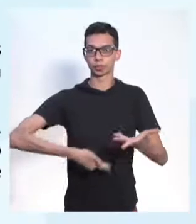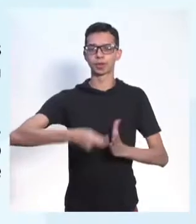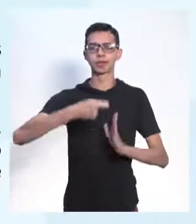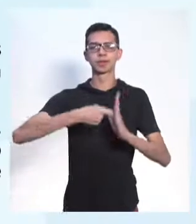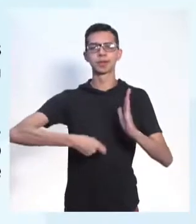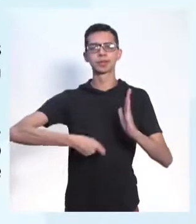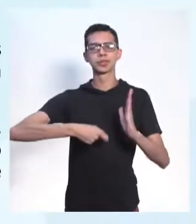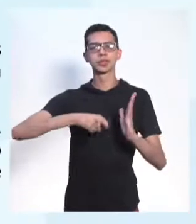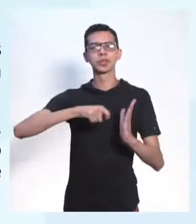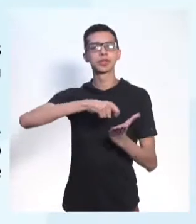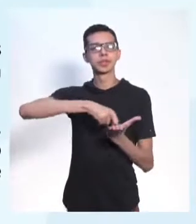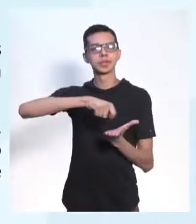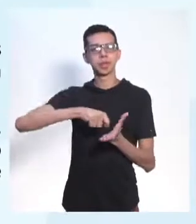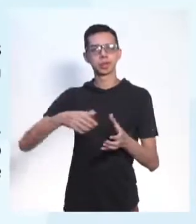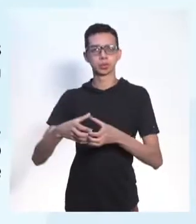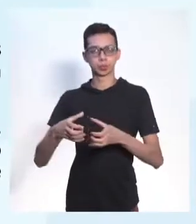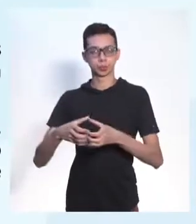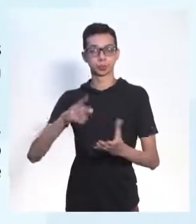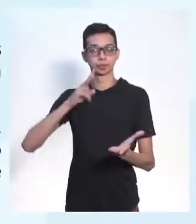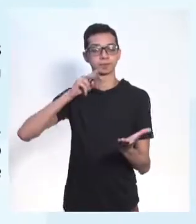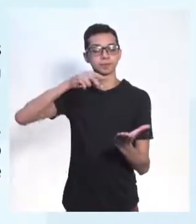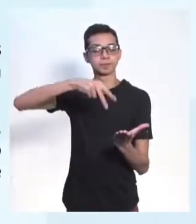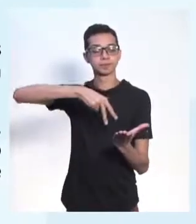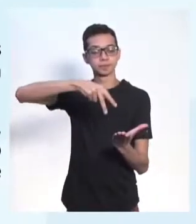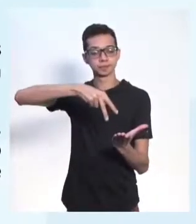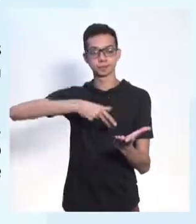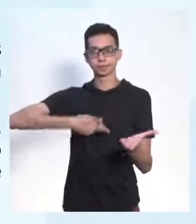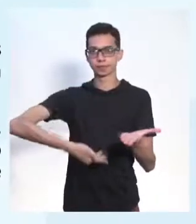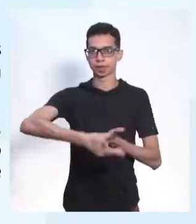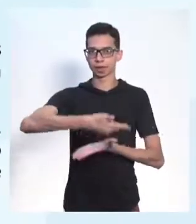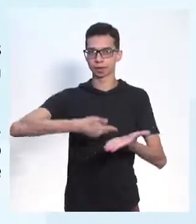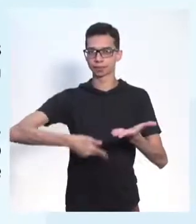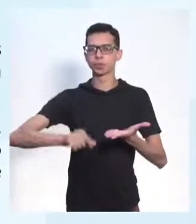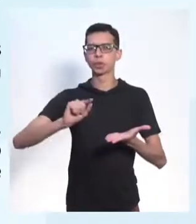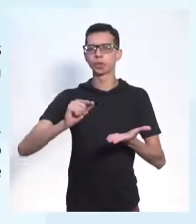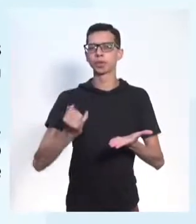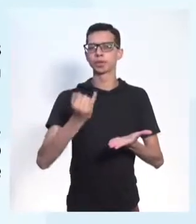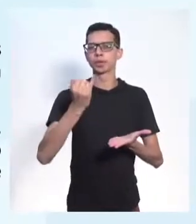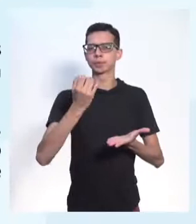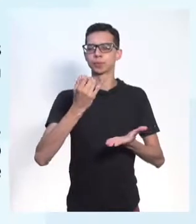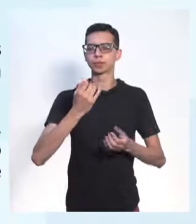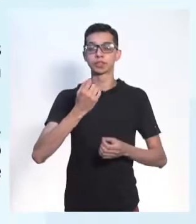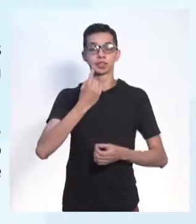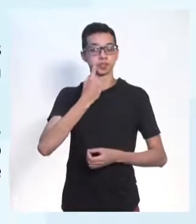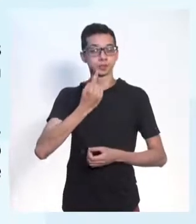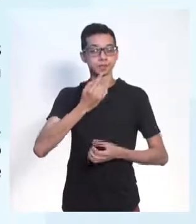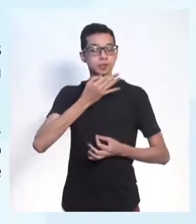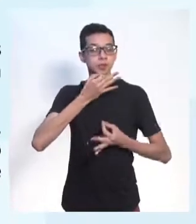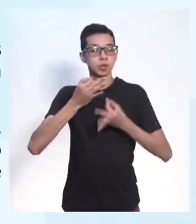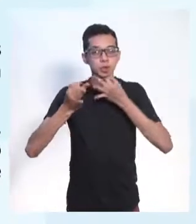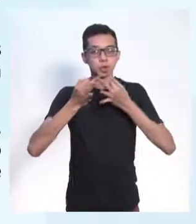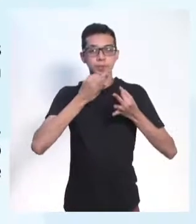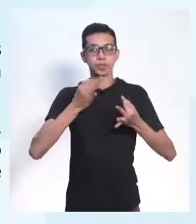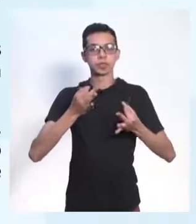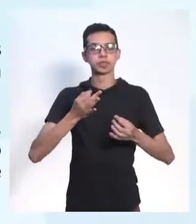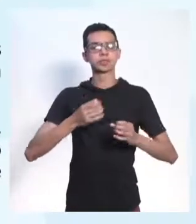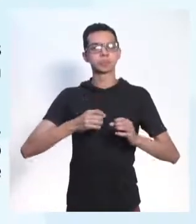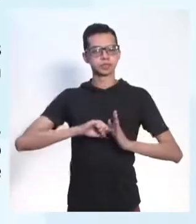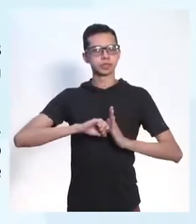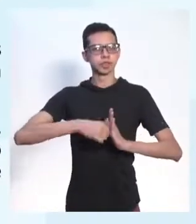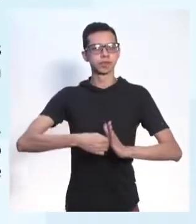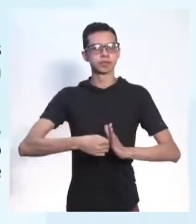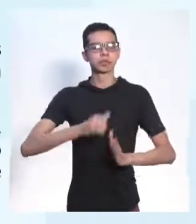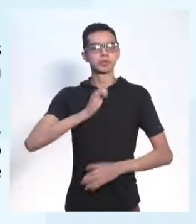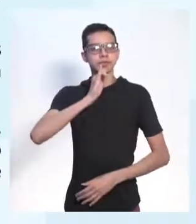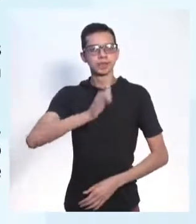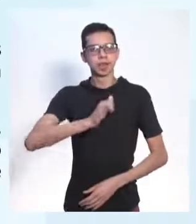textos escritos pelo grupo, valorizando os diferentes pontos de vista defendidos com ética e